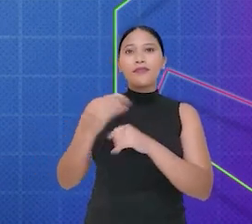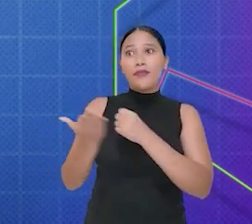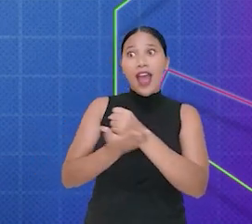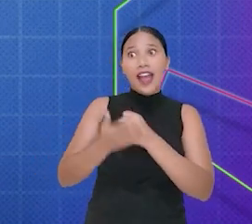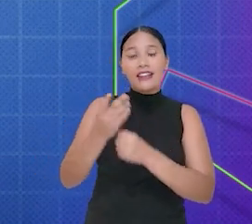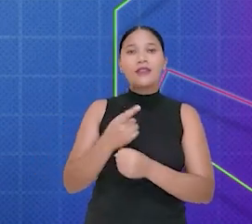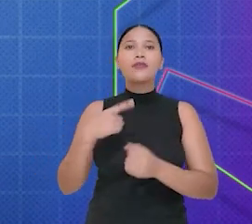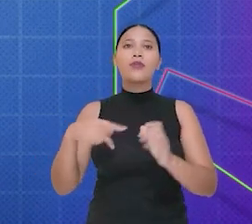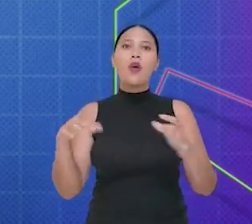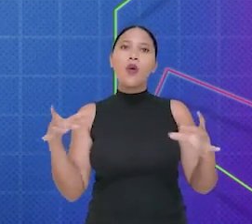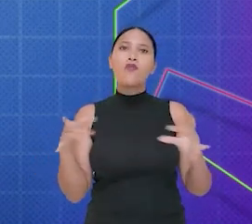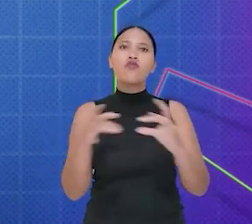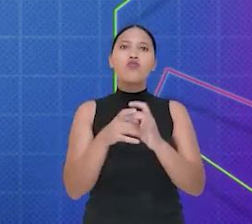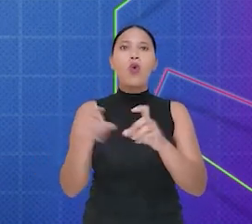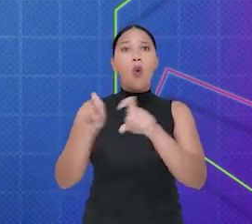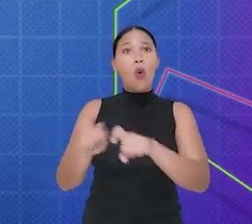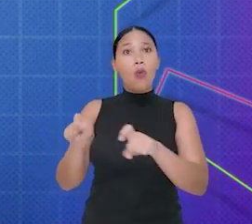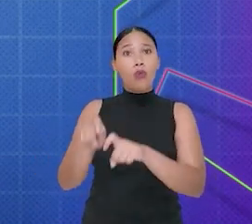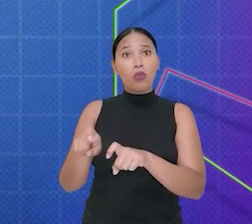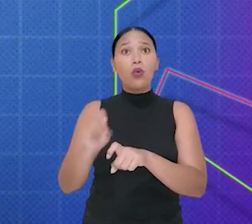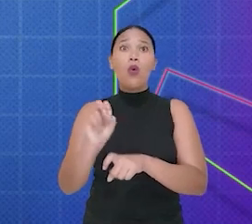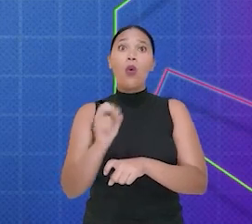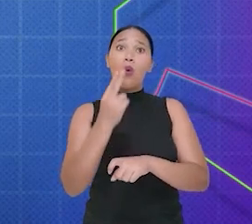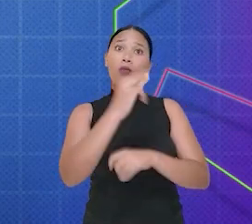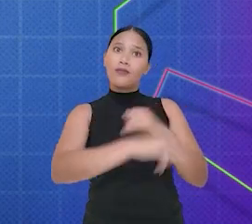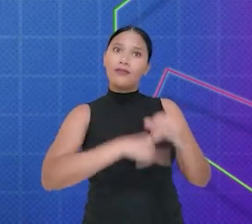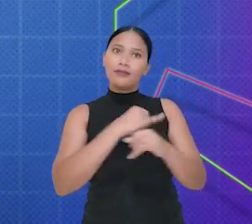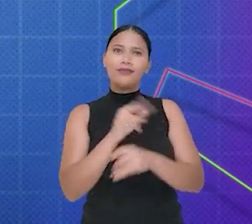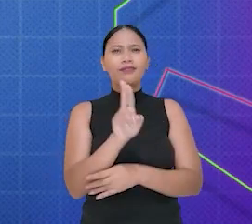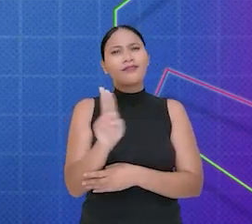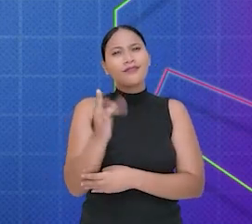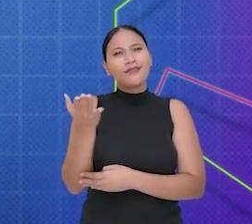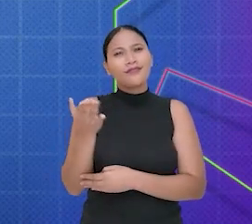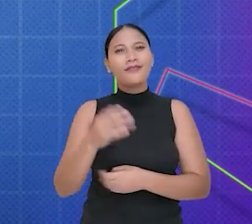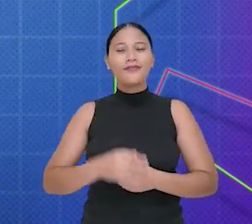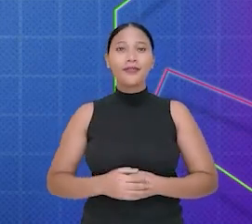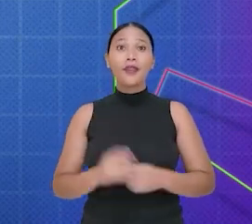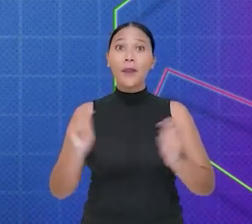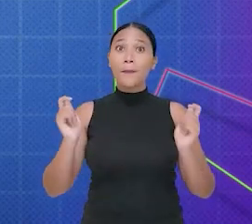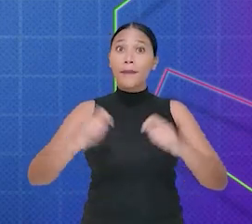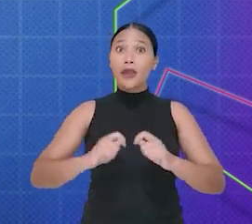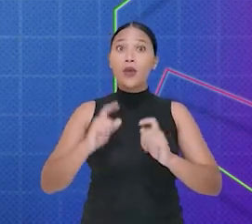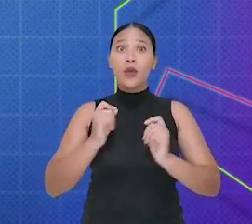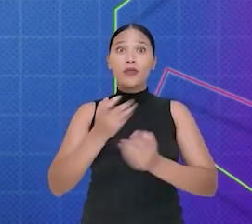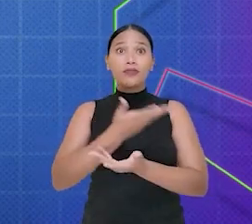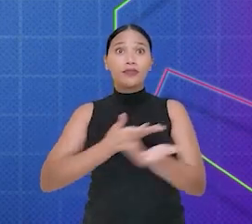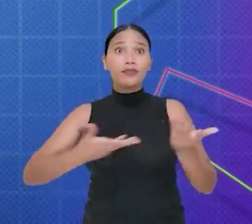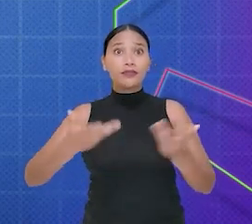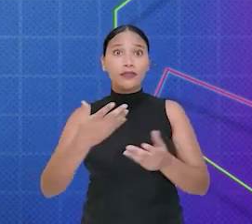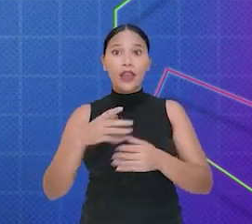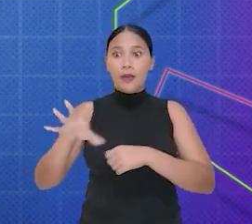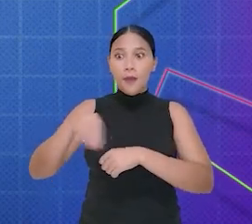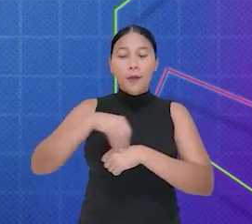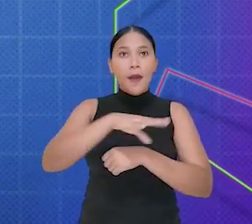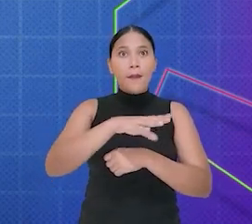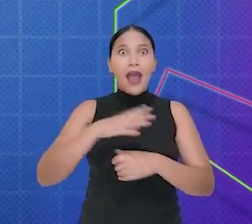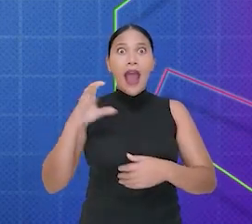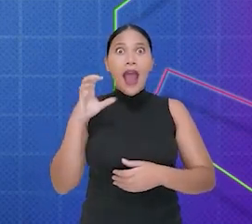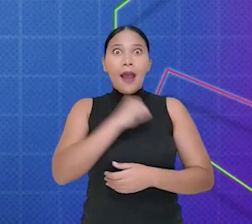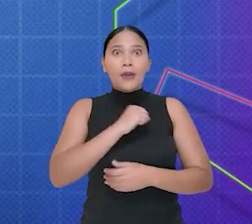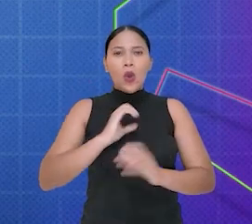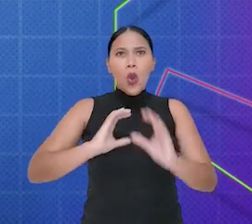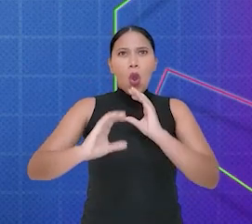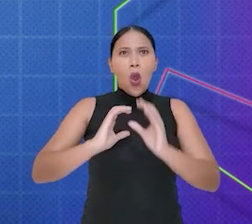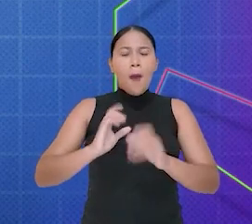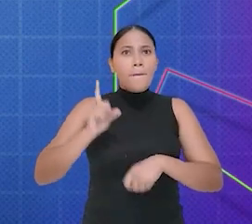conectar o computador a uma rede de computadores ou à internet, como é chamado. Eles permitem transferências de dados